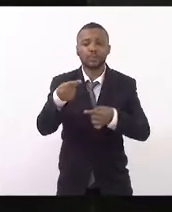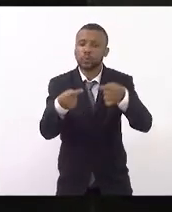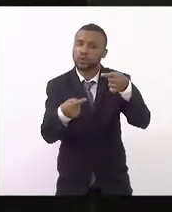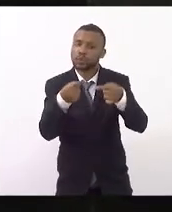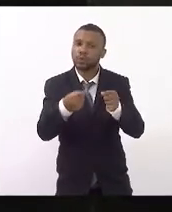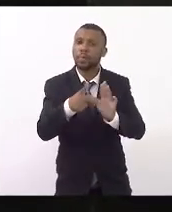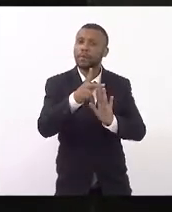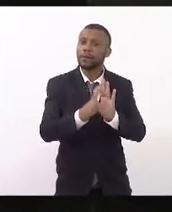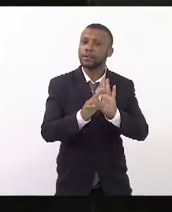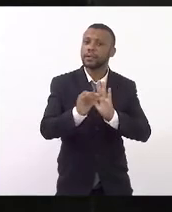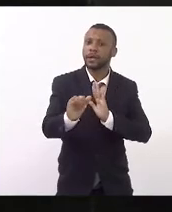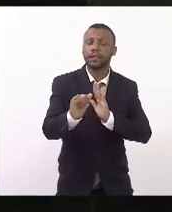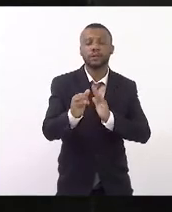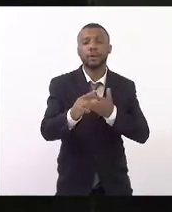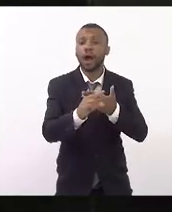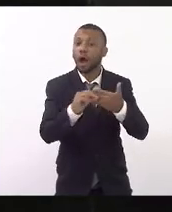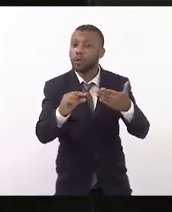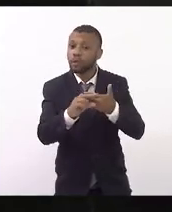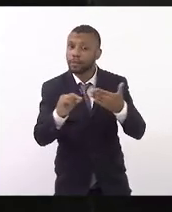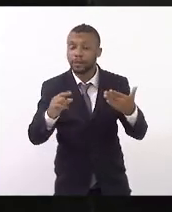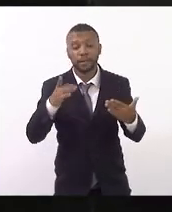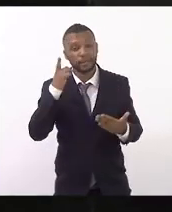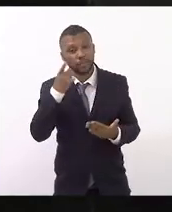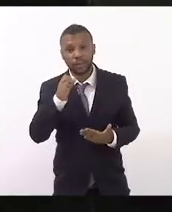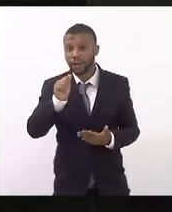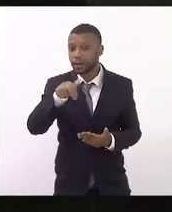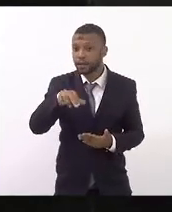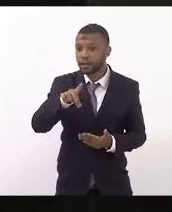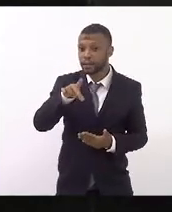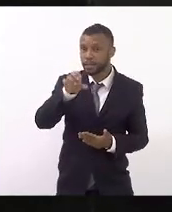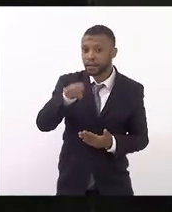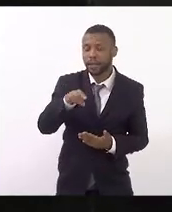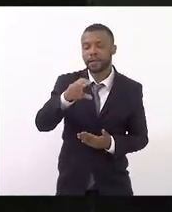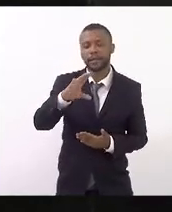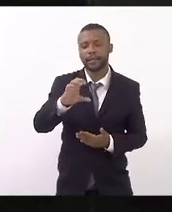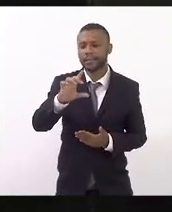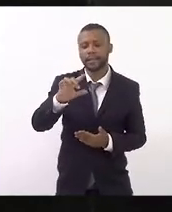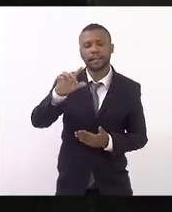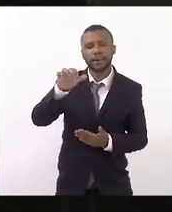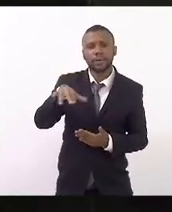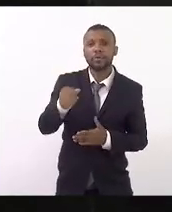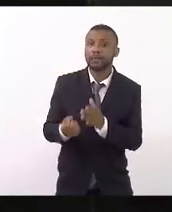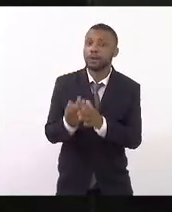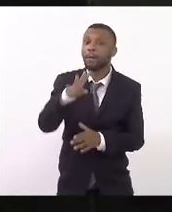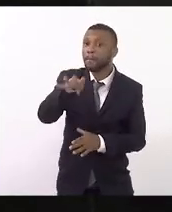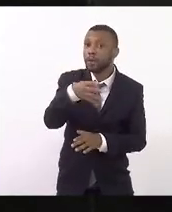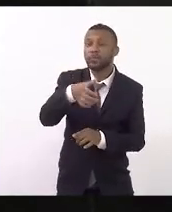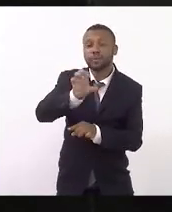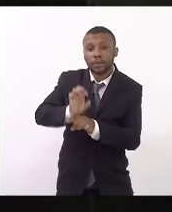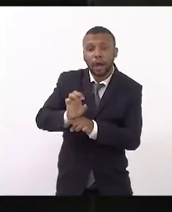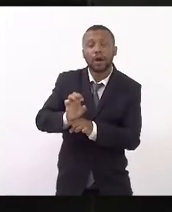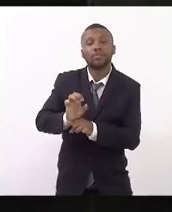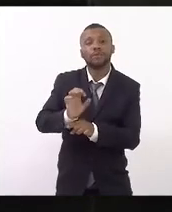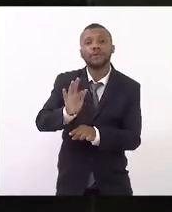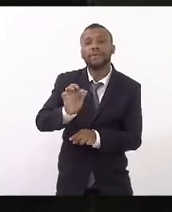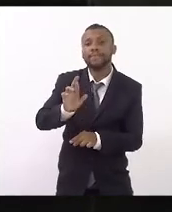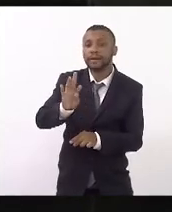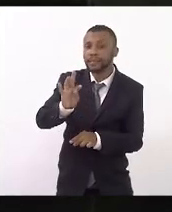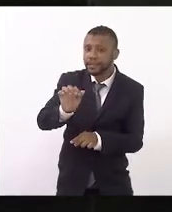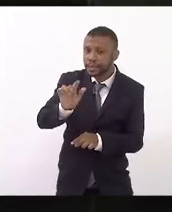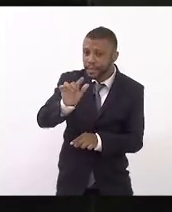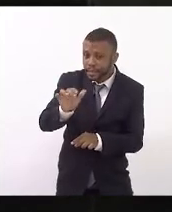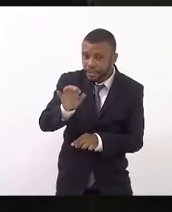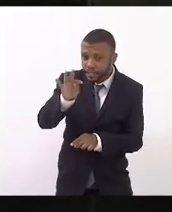de lei de autoria do deputado André Siciliano, que institui o Plano Estadual de Fertilizantes e a Política